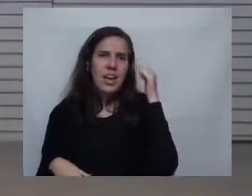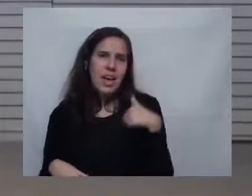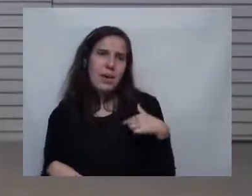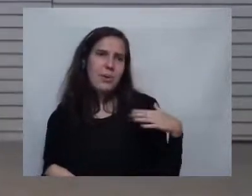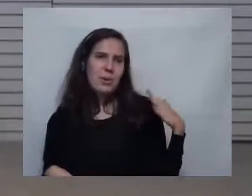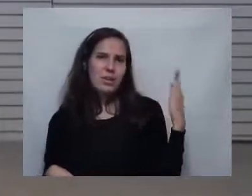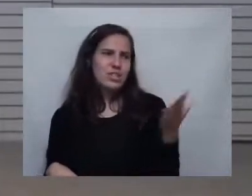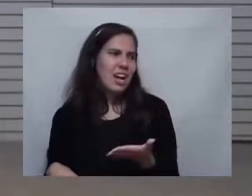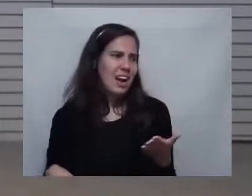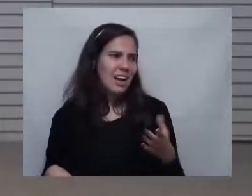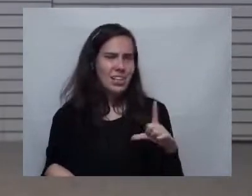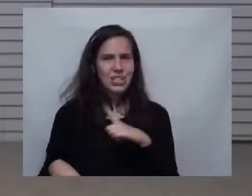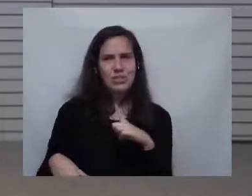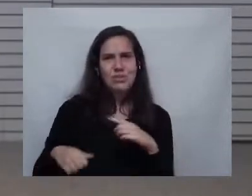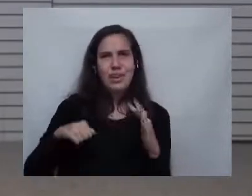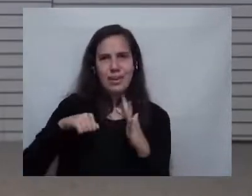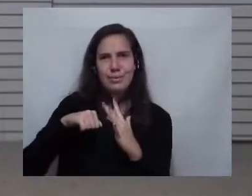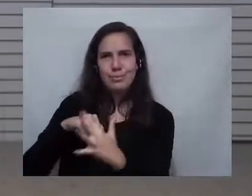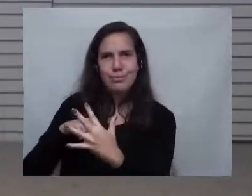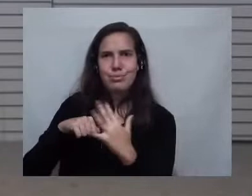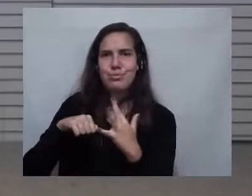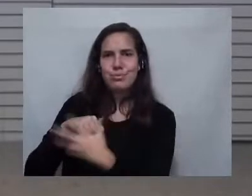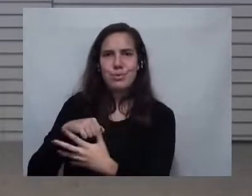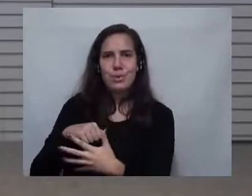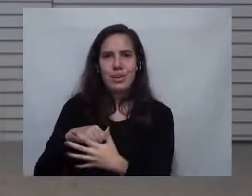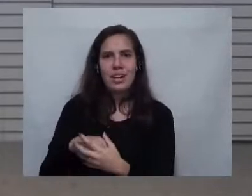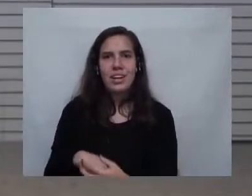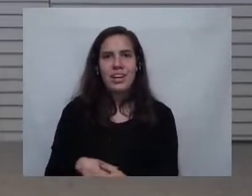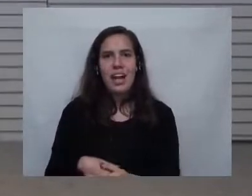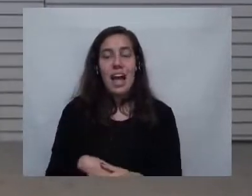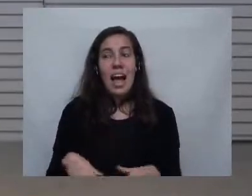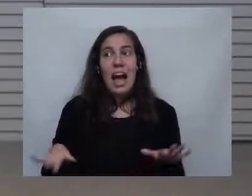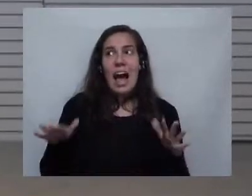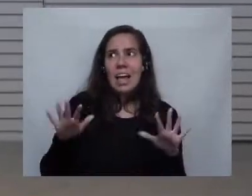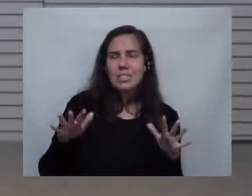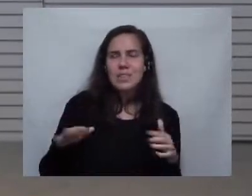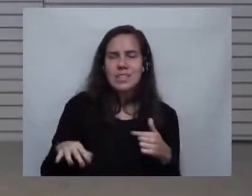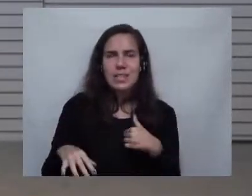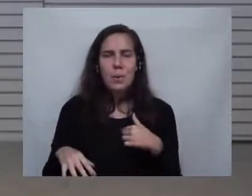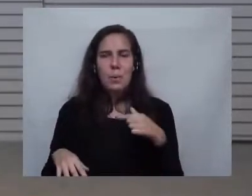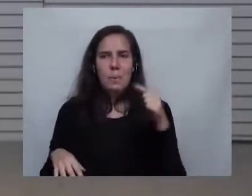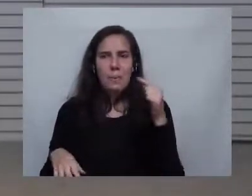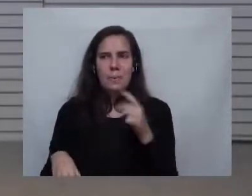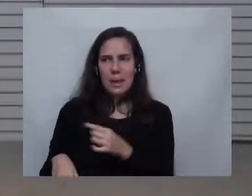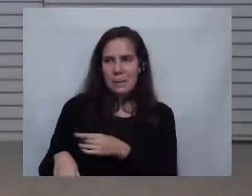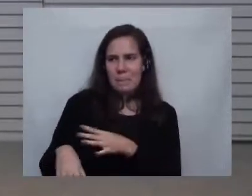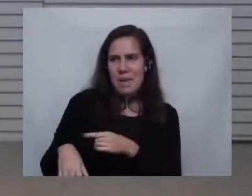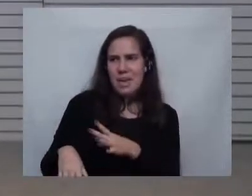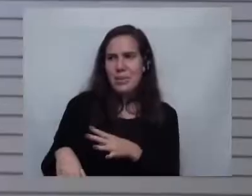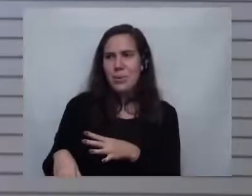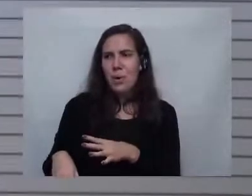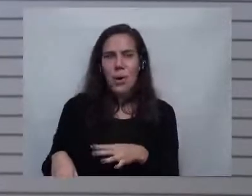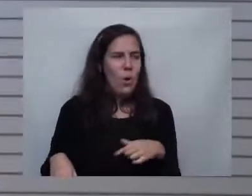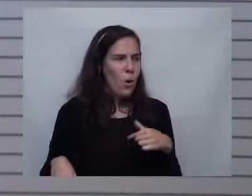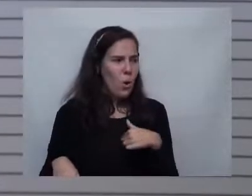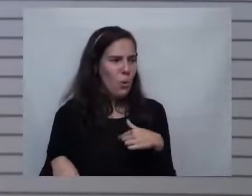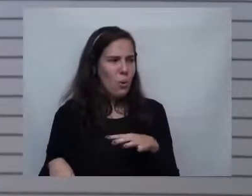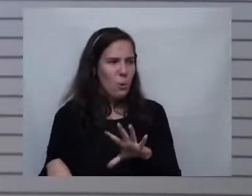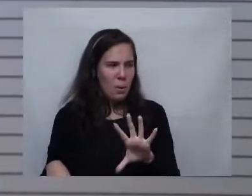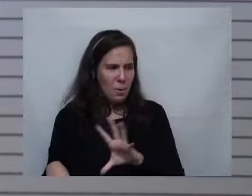ai E aí E aí tem hora que eu acho vou pegar nunca aí tem hora que eu tenho tanta raiva desse